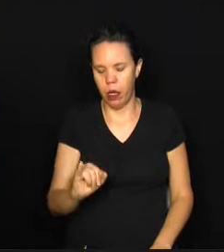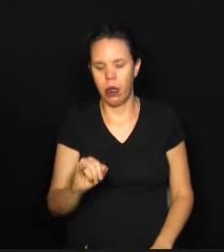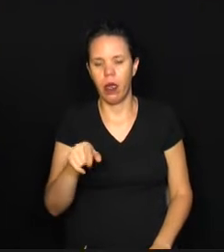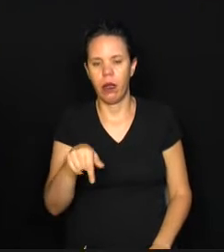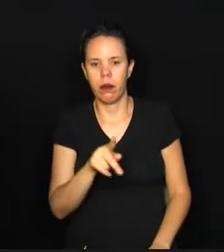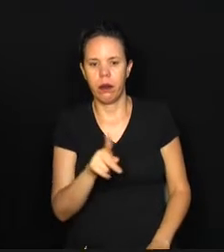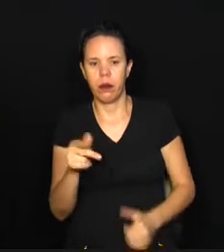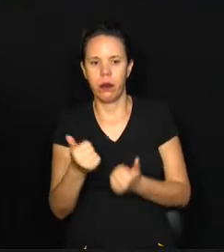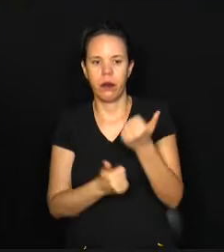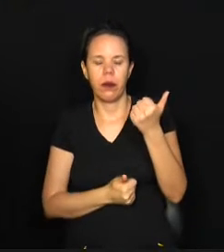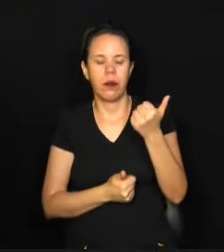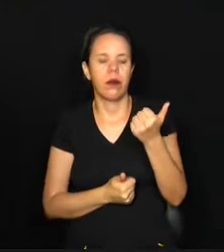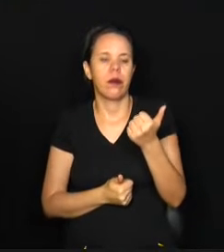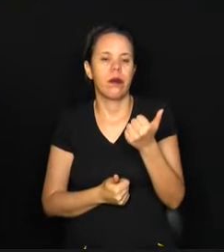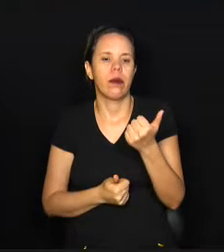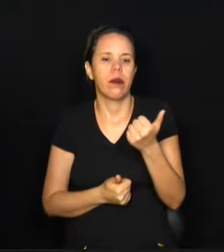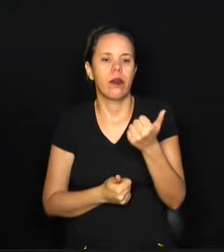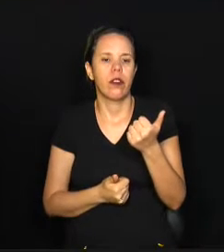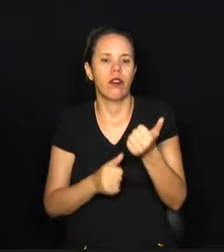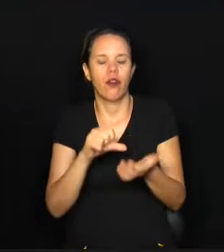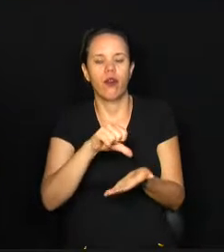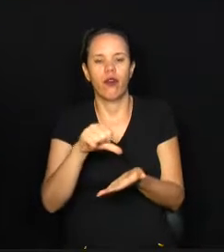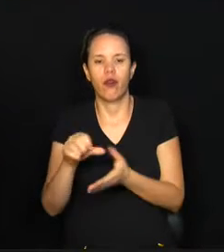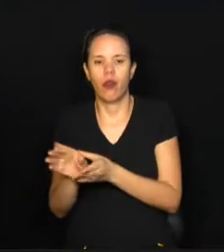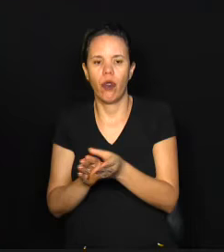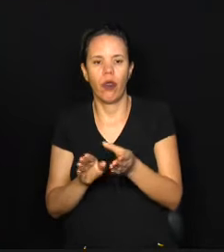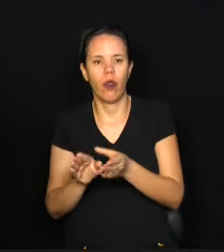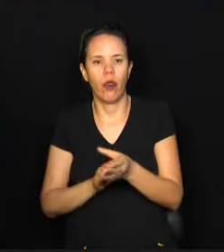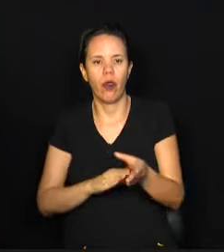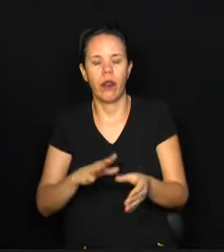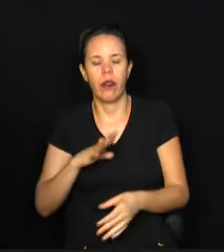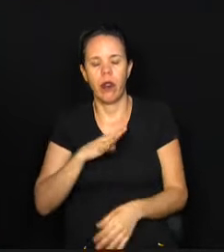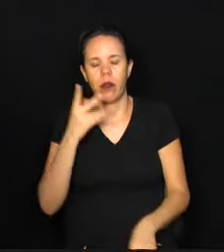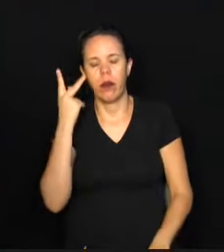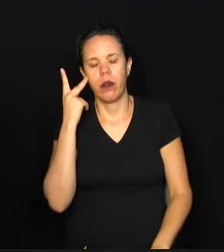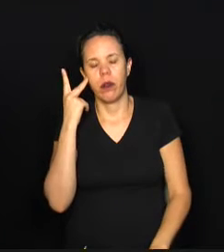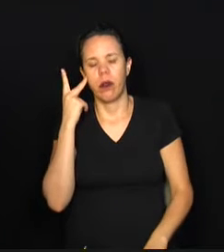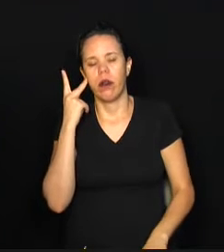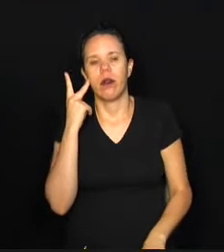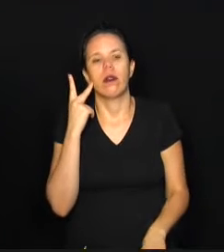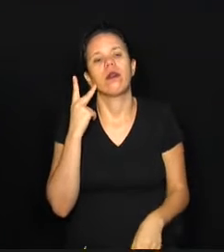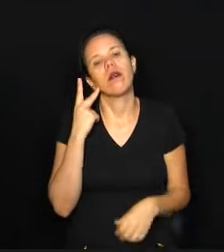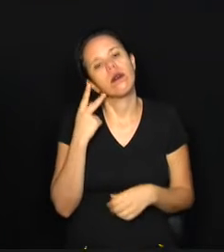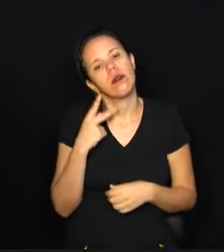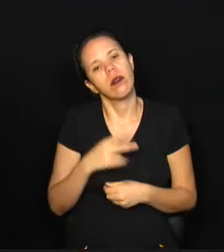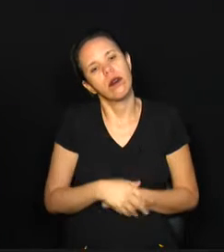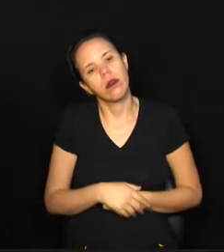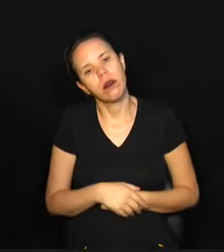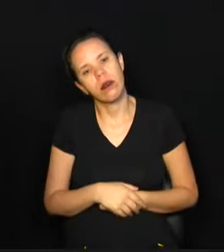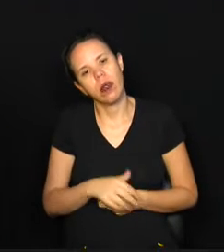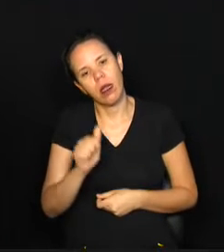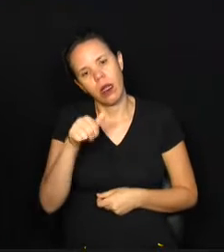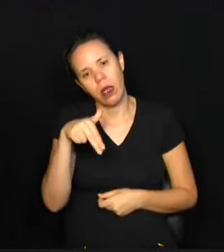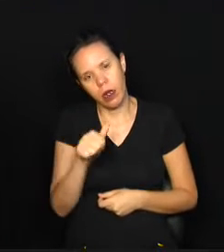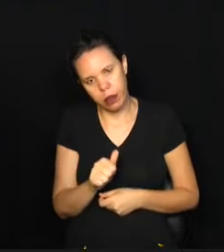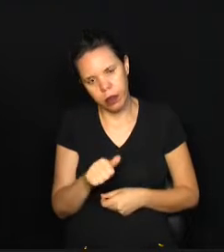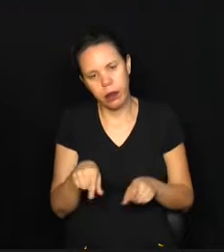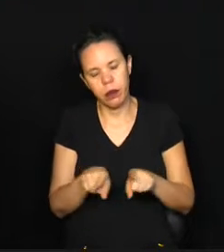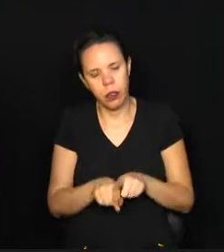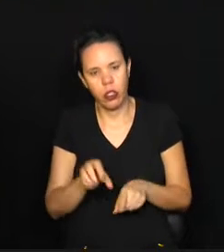Conselho Regional de Óptica e Optometria na cidade de São Paulo. Nós temos a Ana Braga, que é